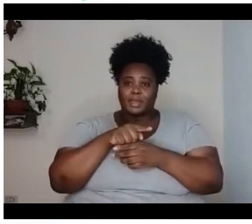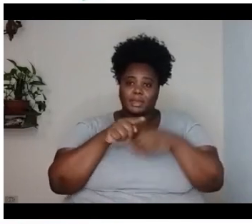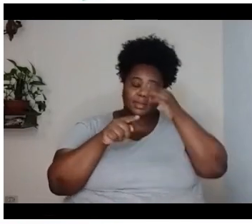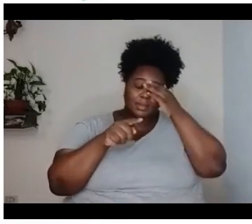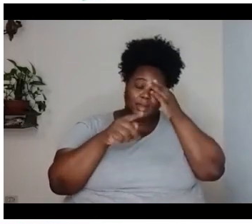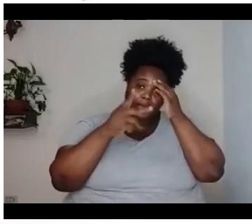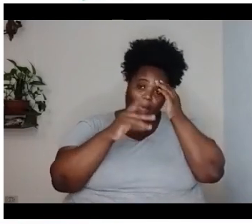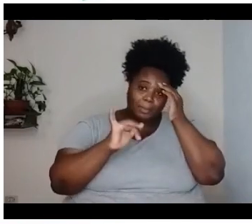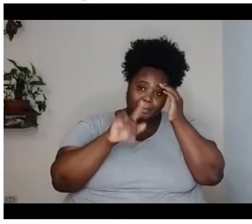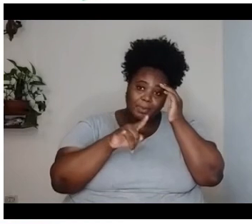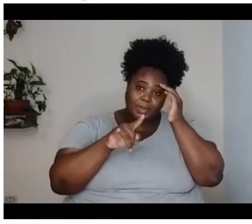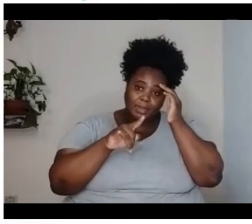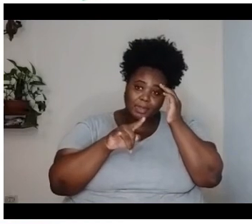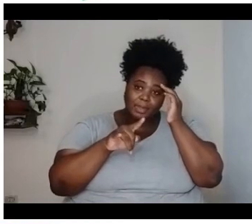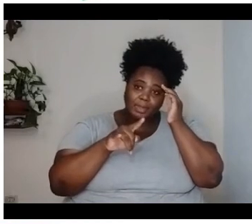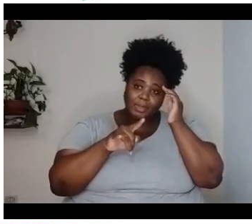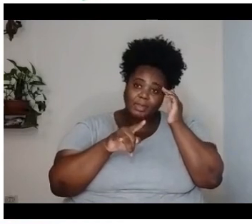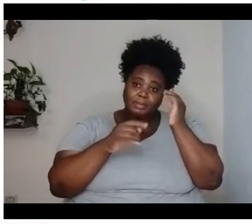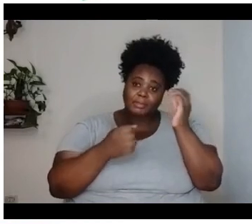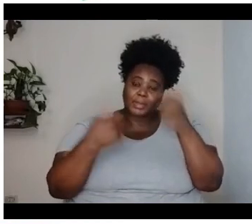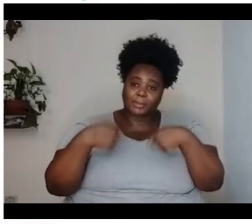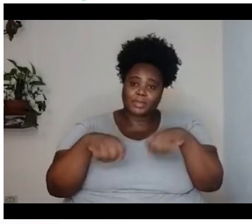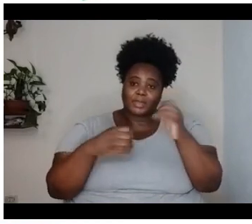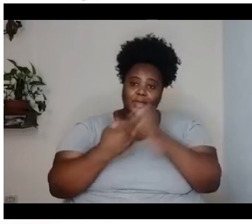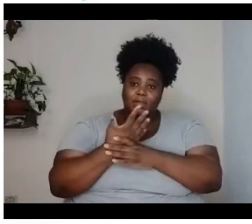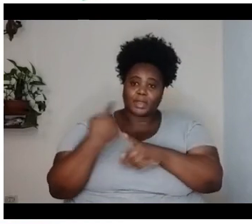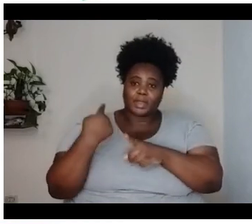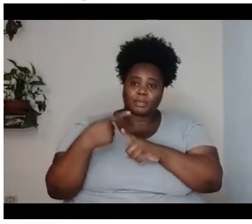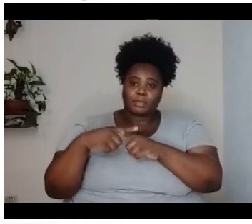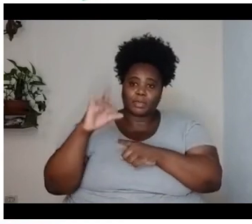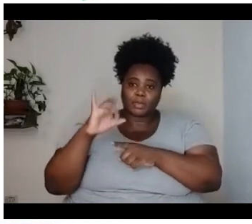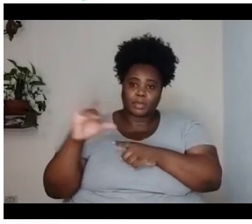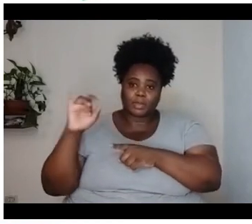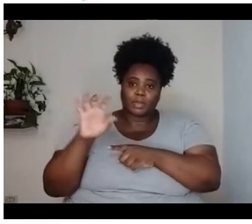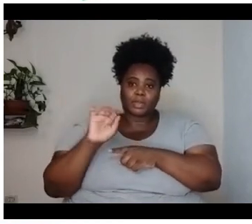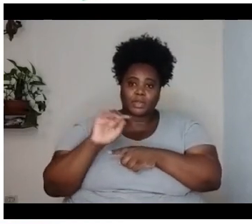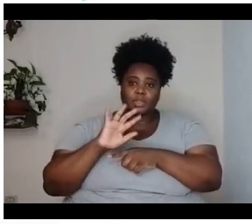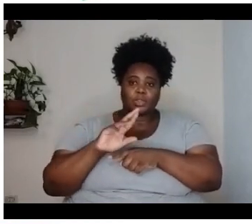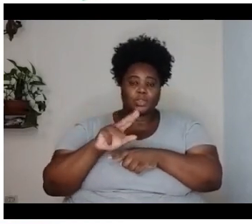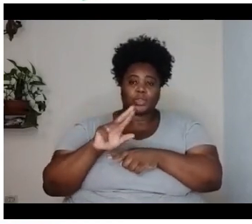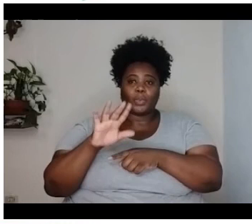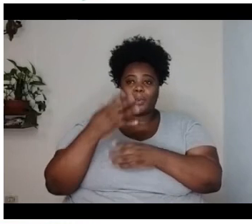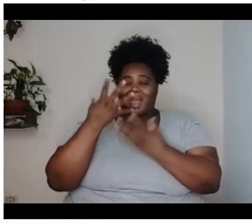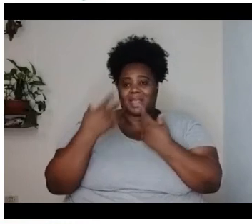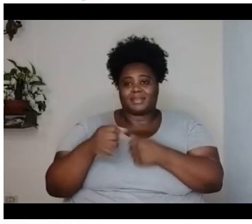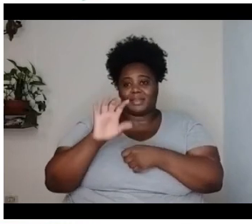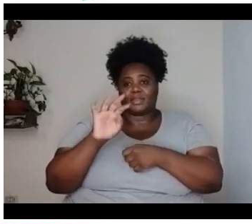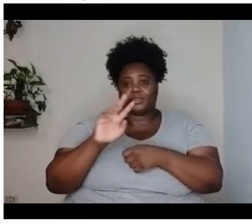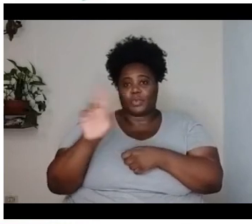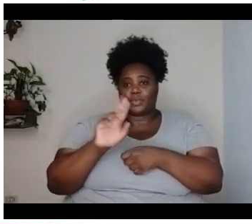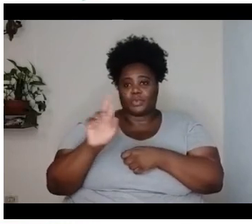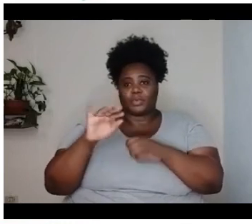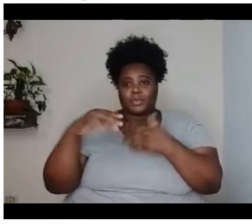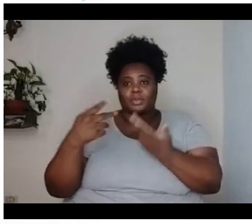realidade, né? Bimassa eu tive que criar por causa que o Instagram não aceita só o nome, né? Então a Bi